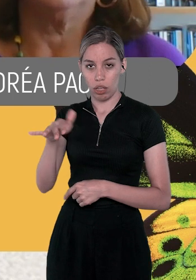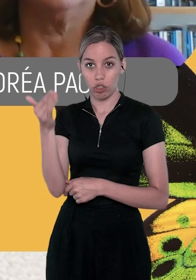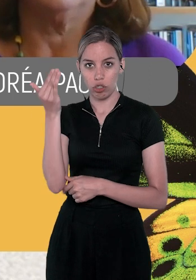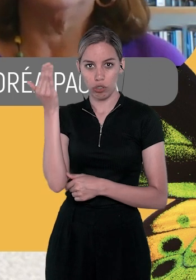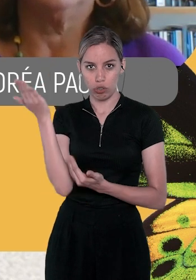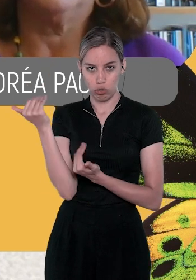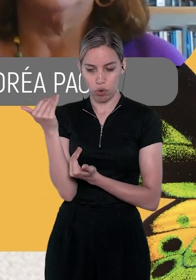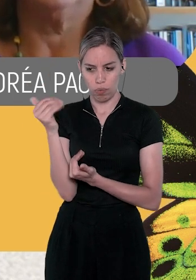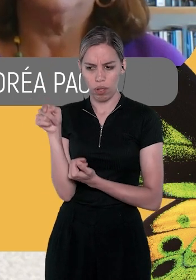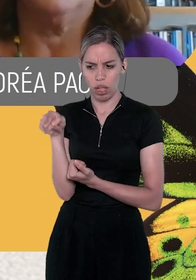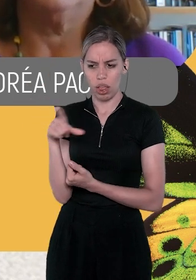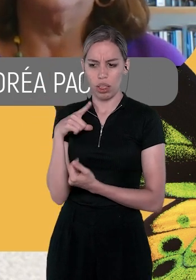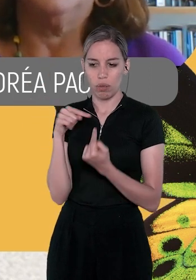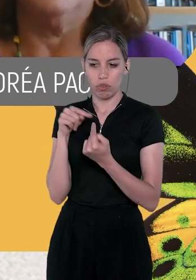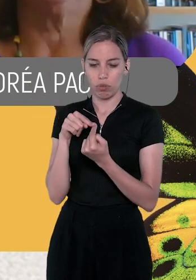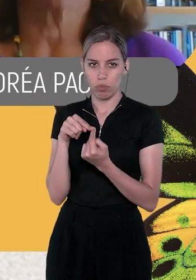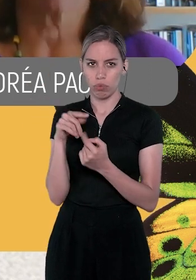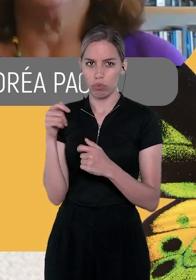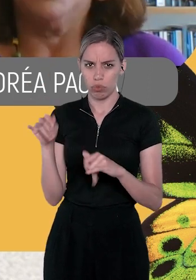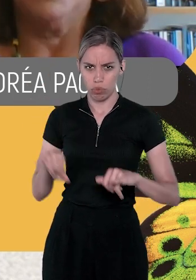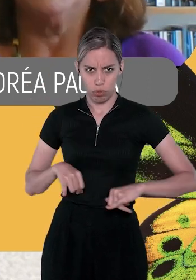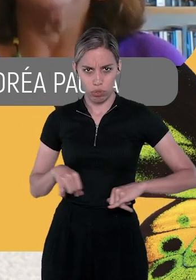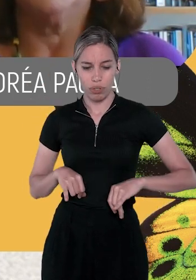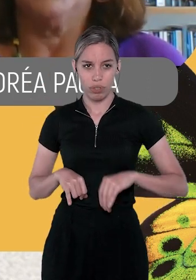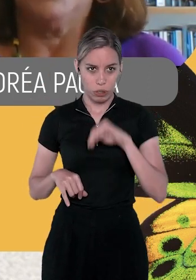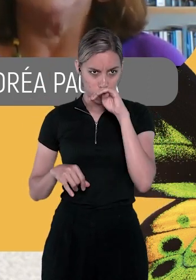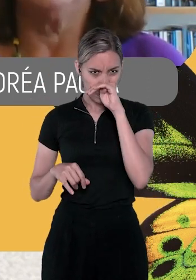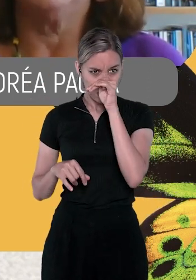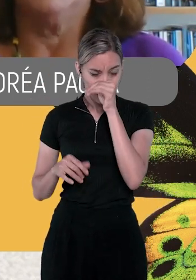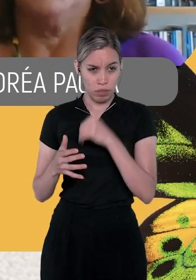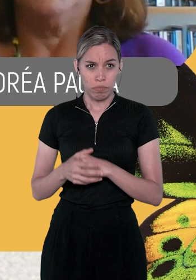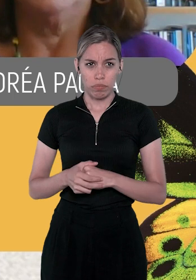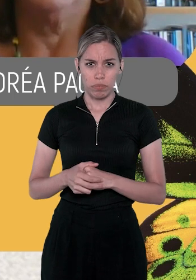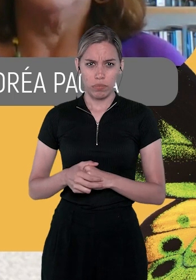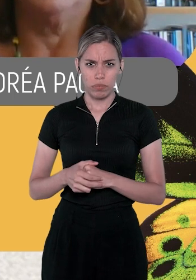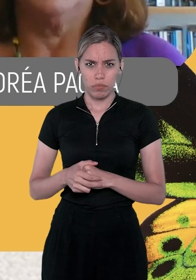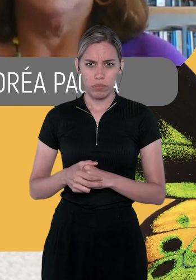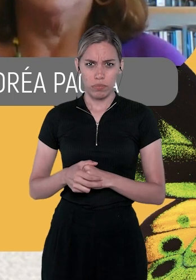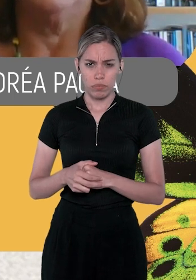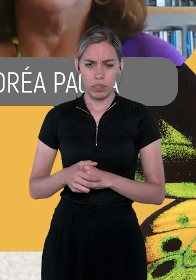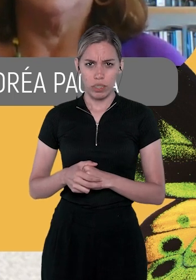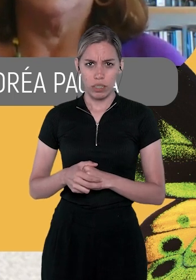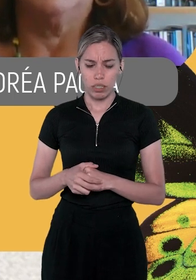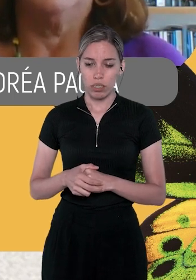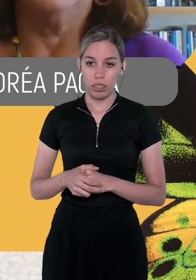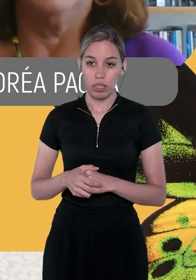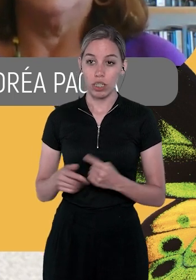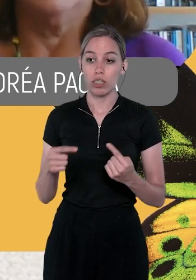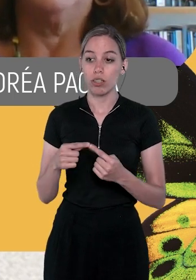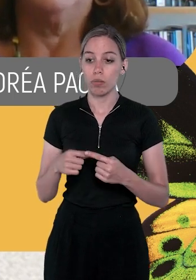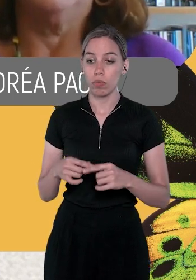certa crueldade, né? Quer dizer, você faz parte da construção da sua identidade,